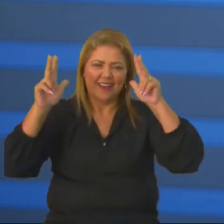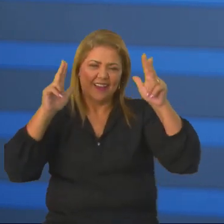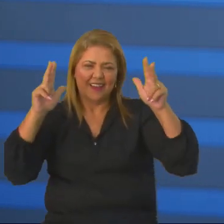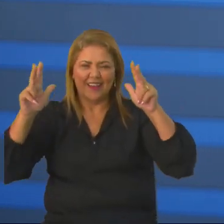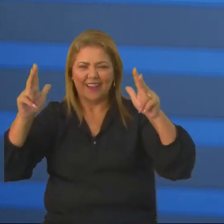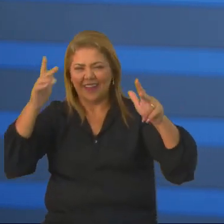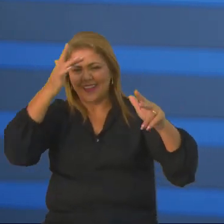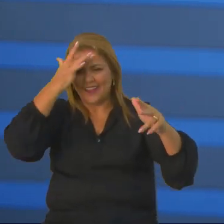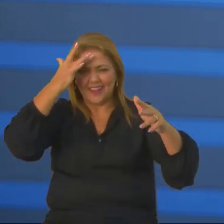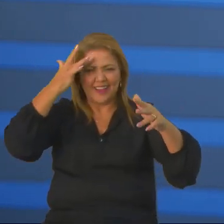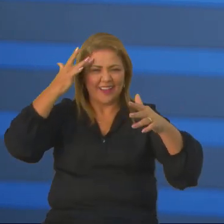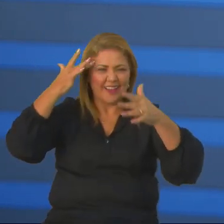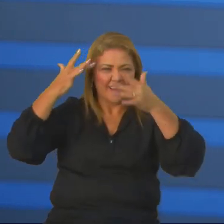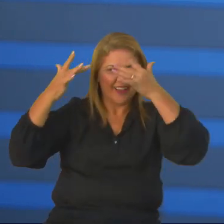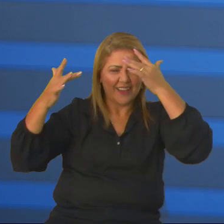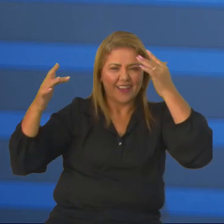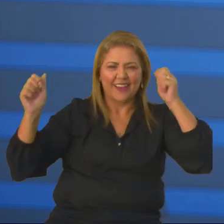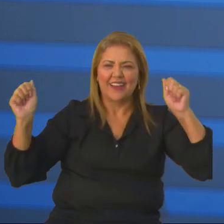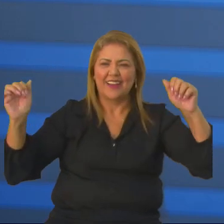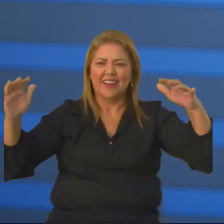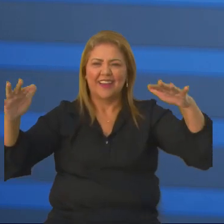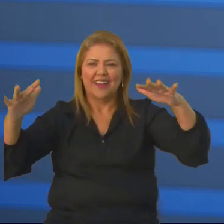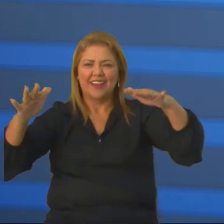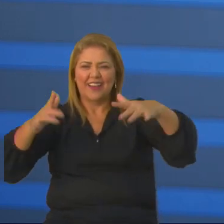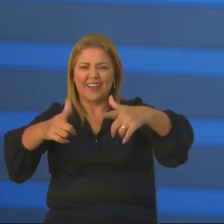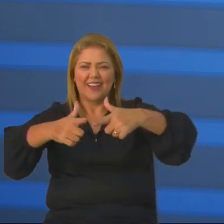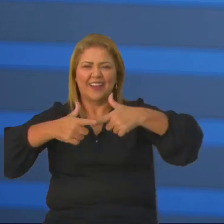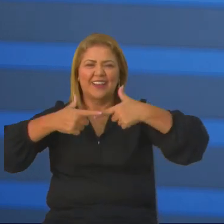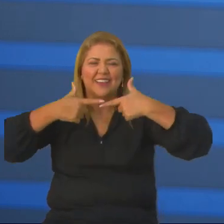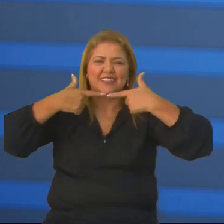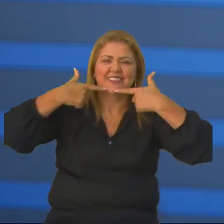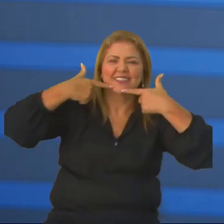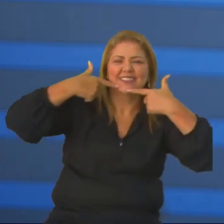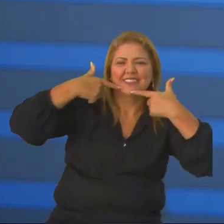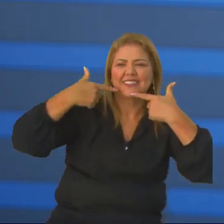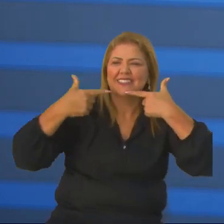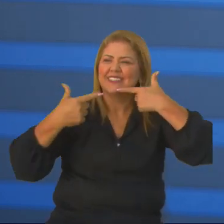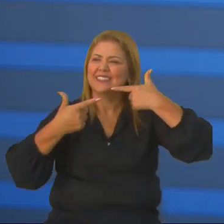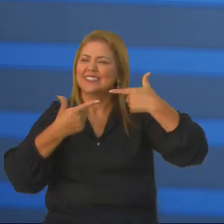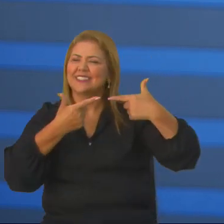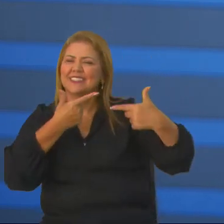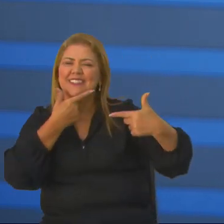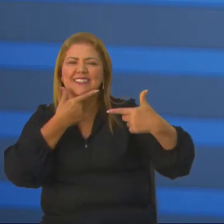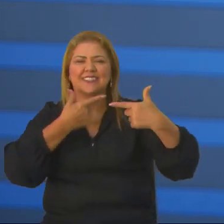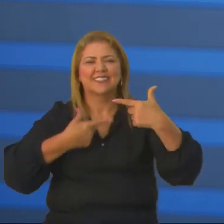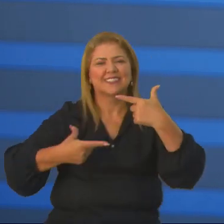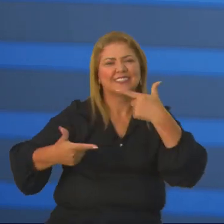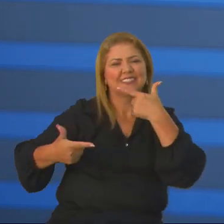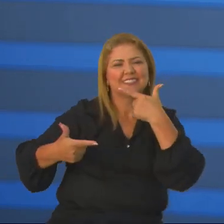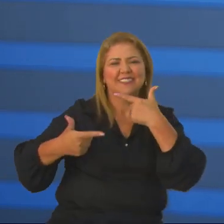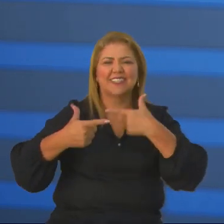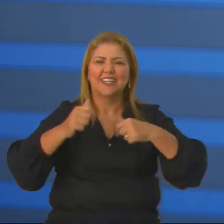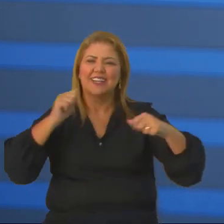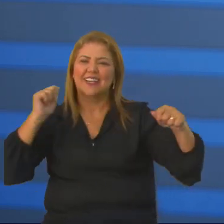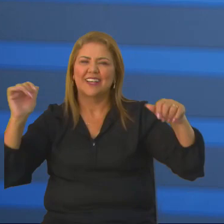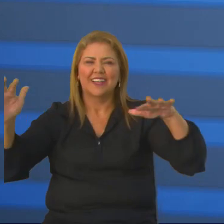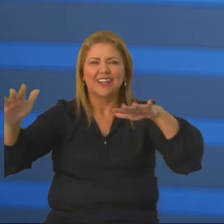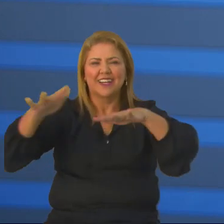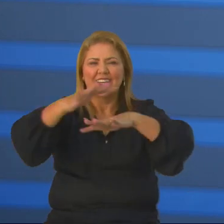vai sorrir, sorrir, sorrir, todo o povo